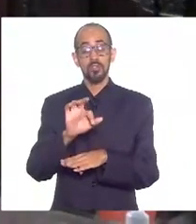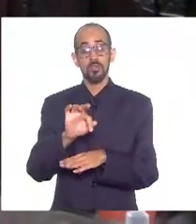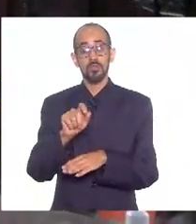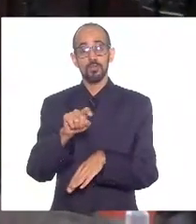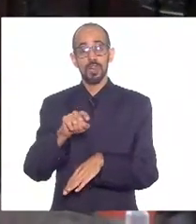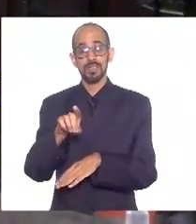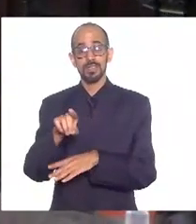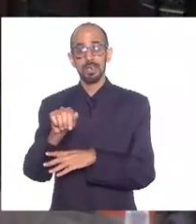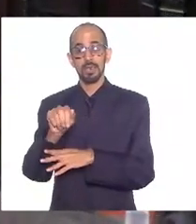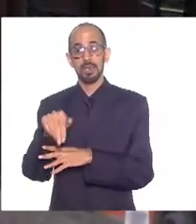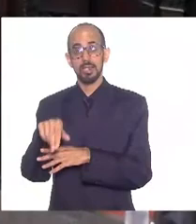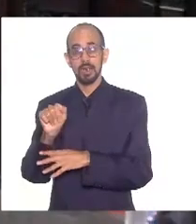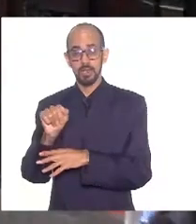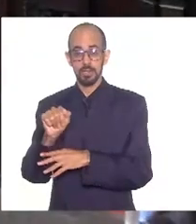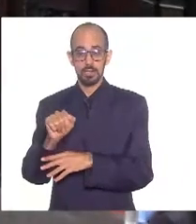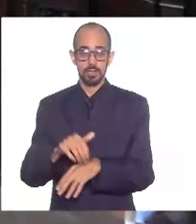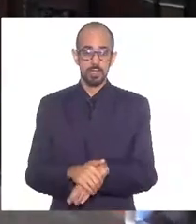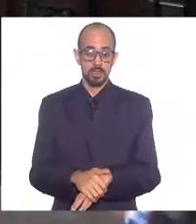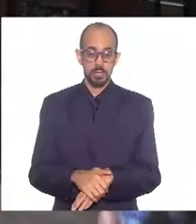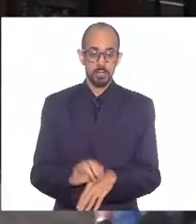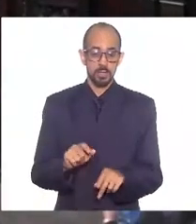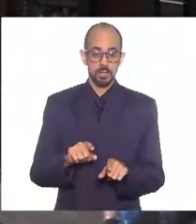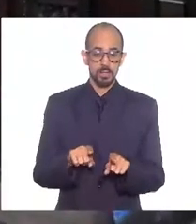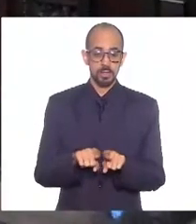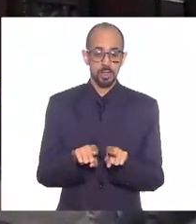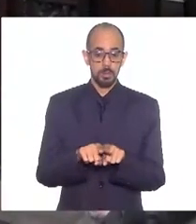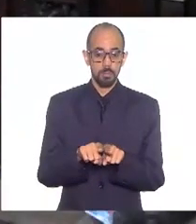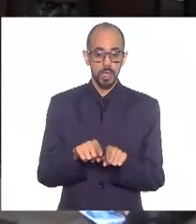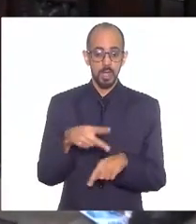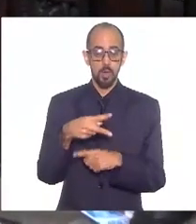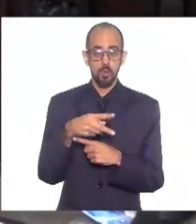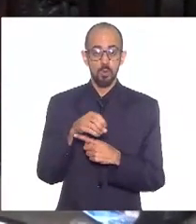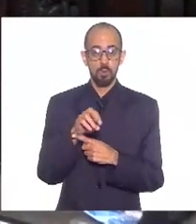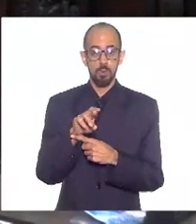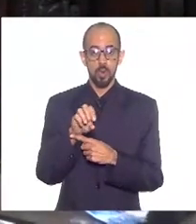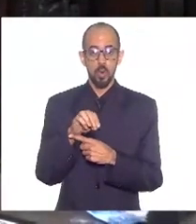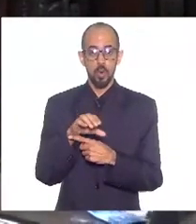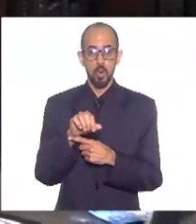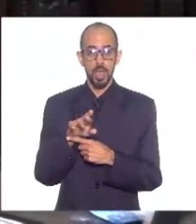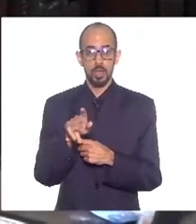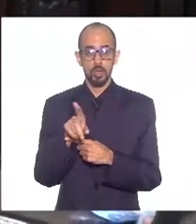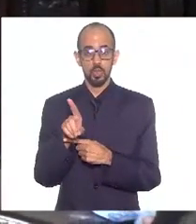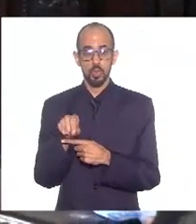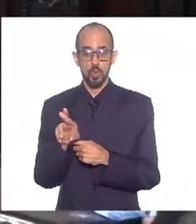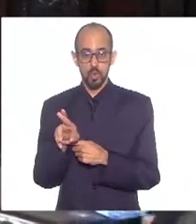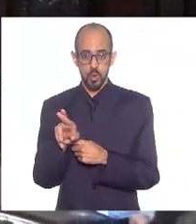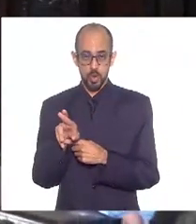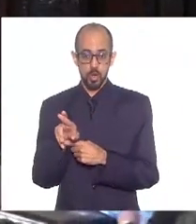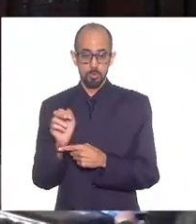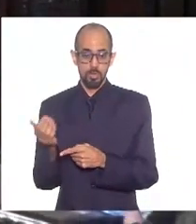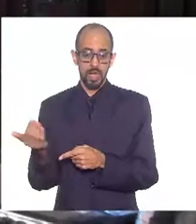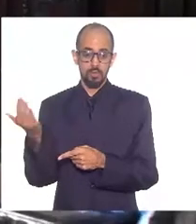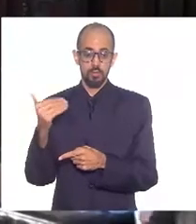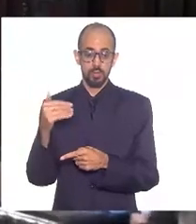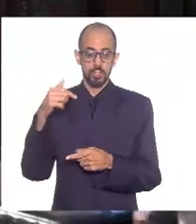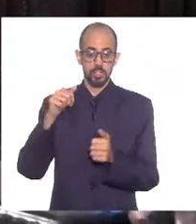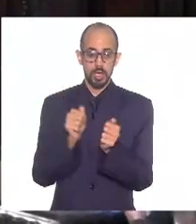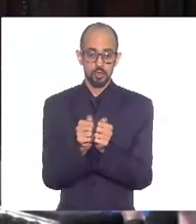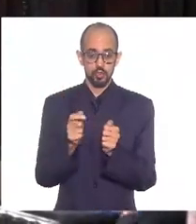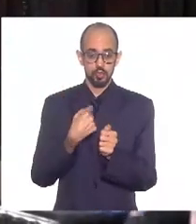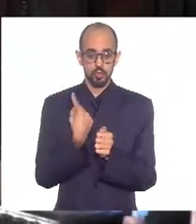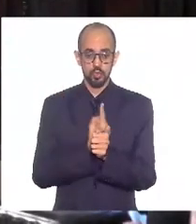Nelson Rocha, e o procurador-geral do Estado do Rio de Janeiro, Bruno Dubê, para estar conosco aqui à mesa.